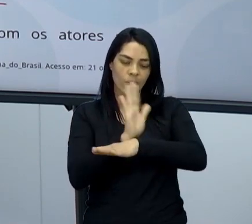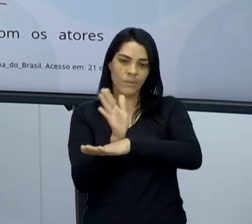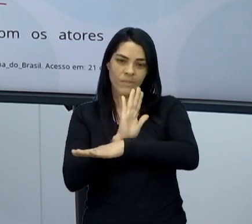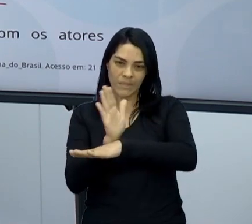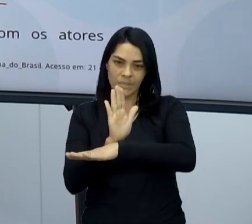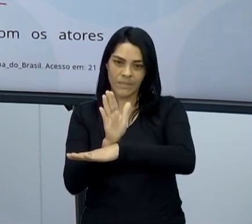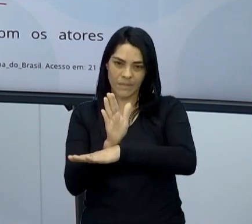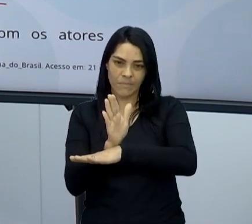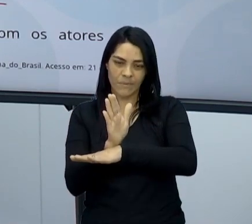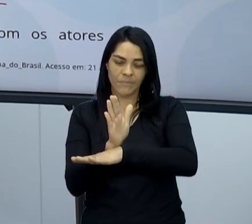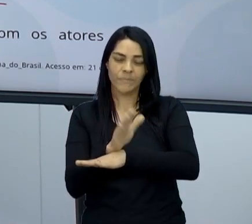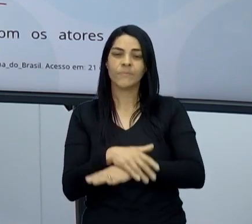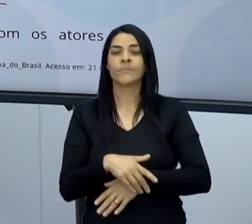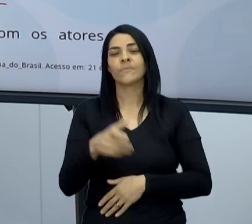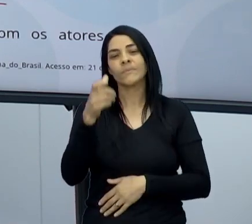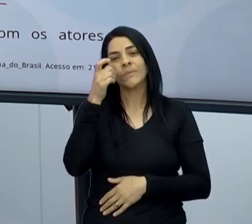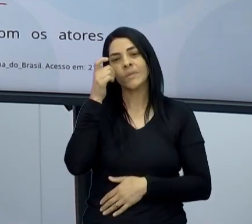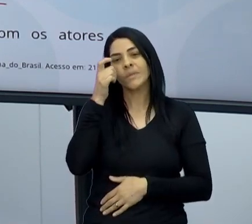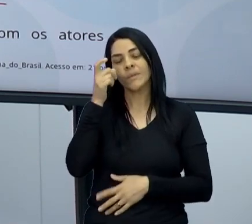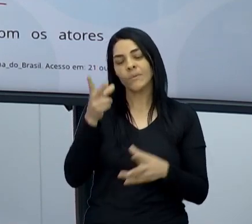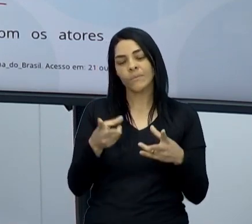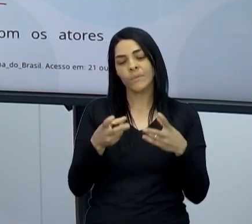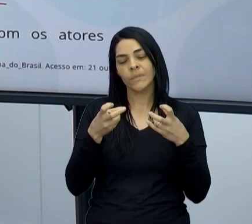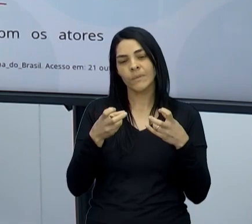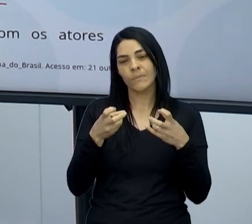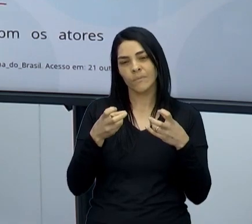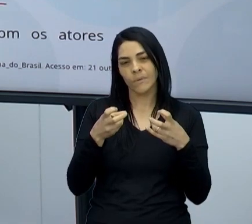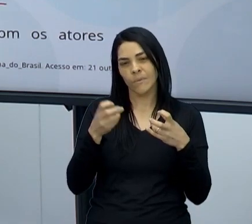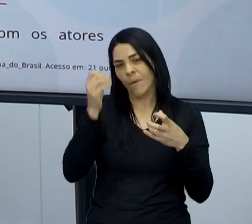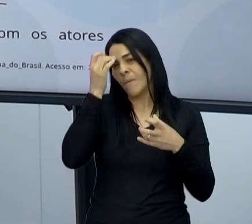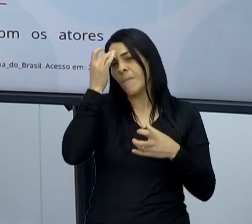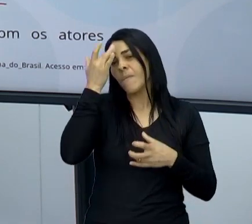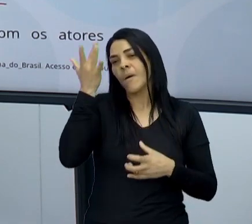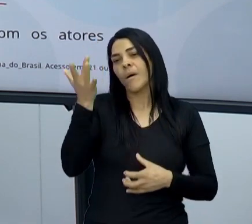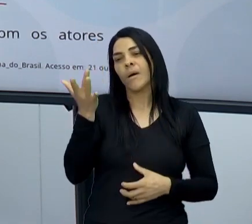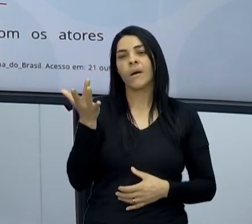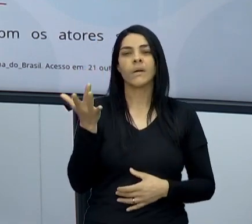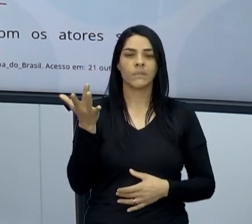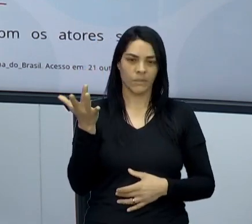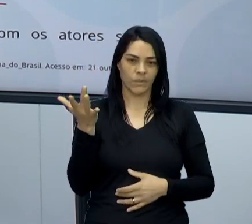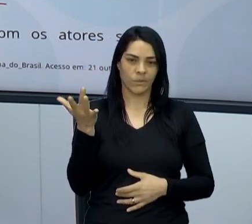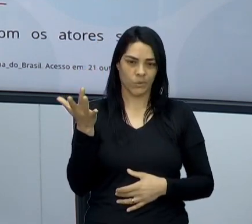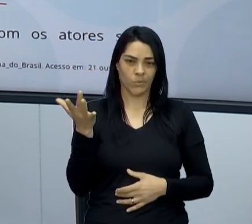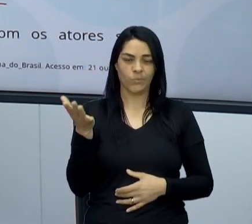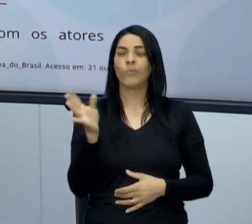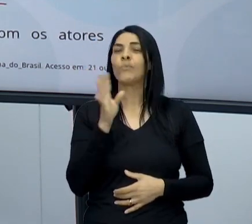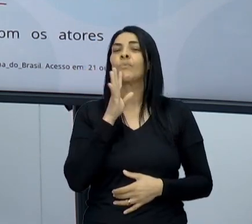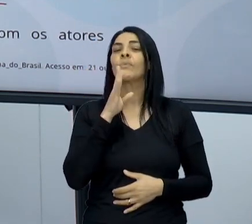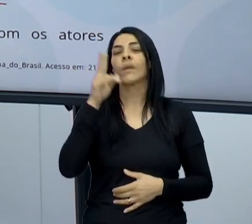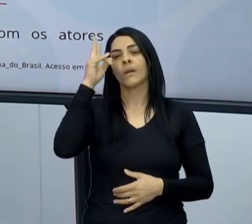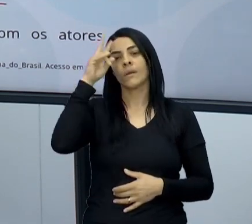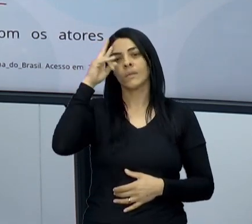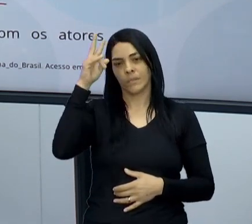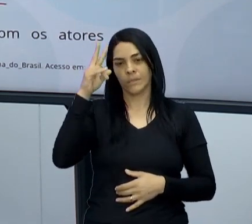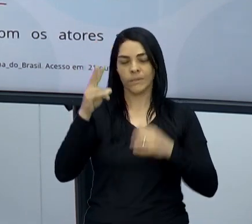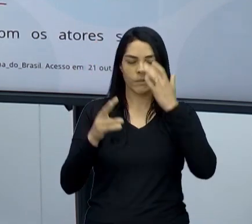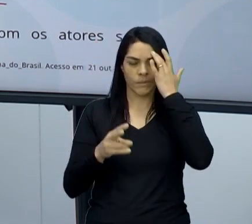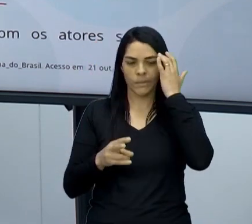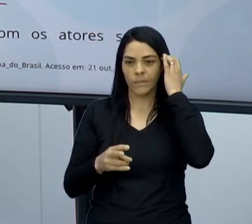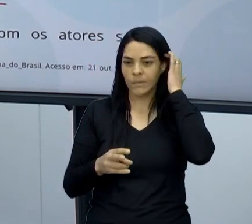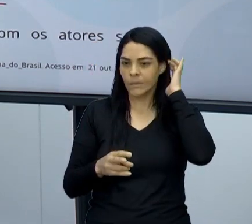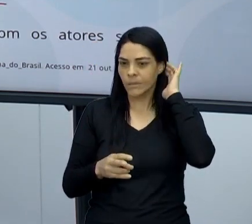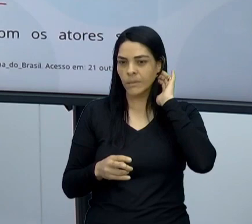autoalimentando. E é interessante notar que, para ficar mais fácil o acesso à história, vamos pegar uma história que eles já conhecem.